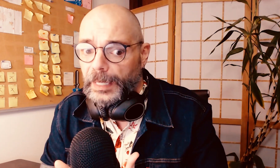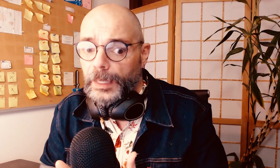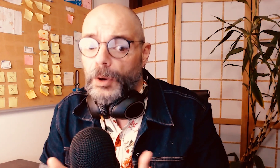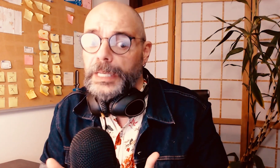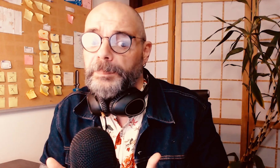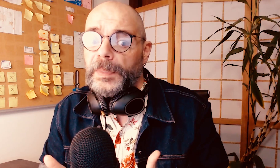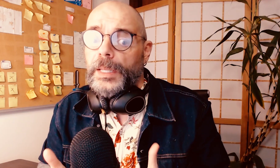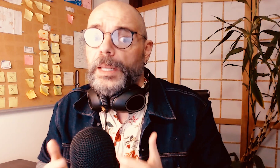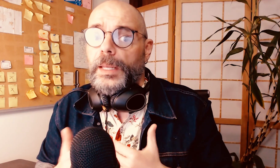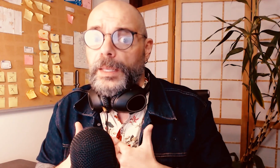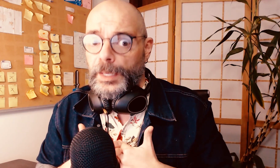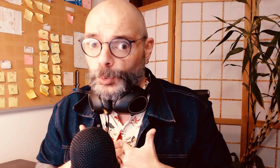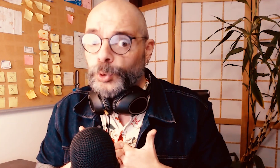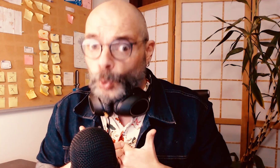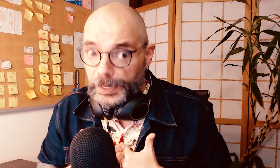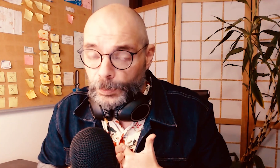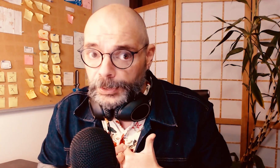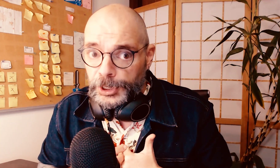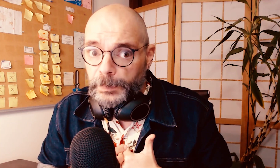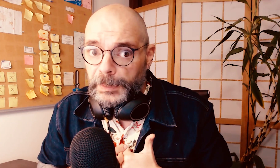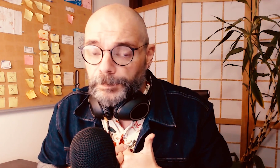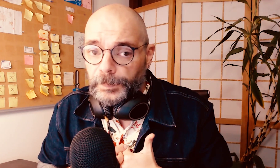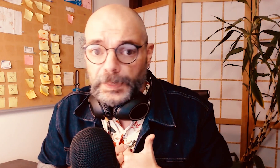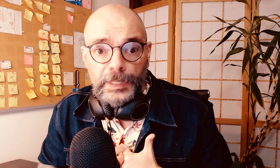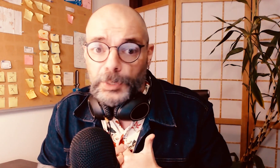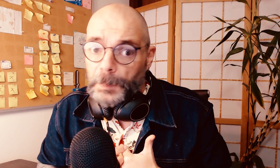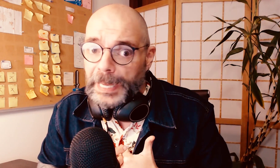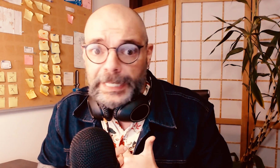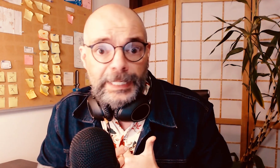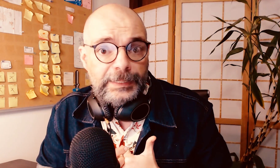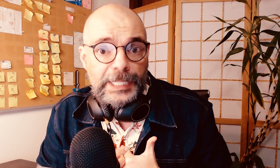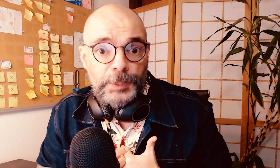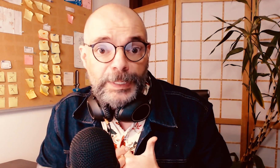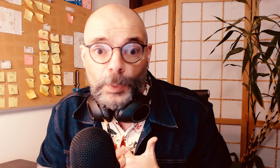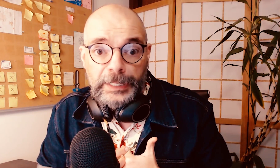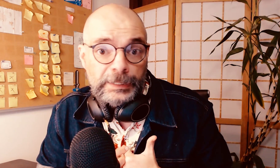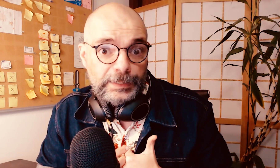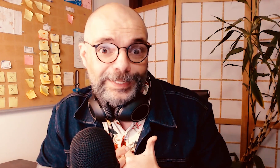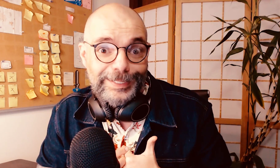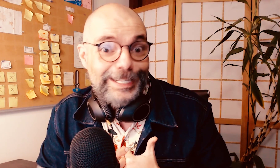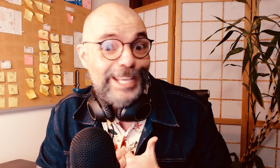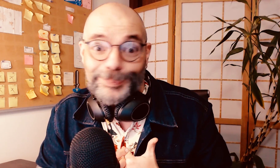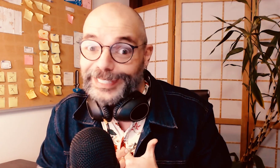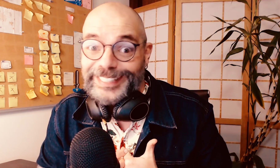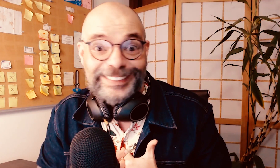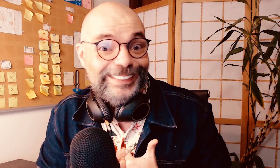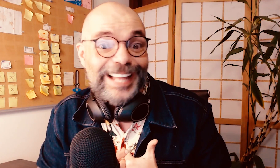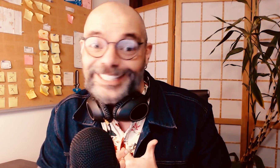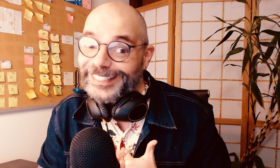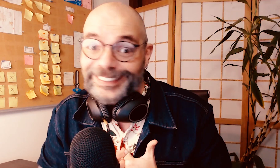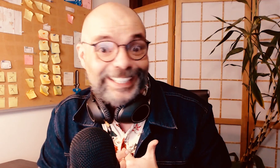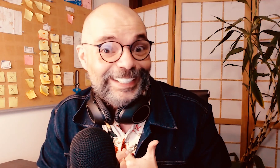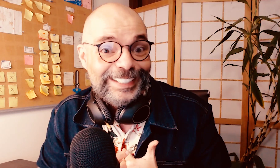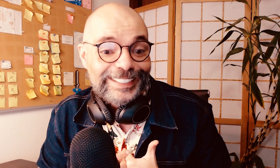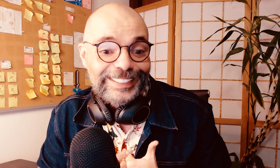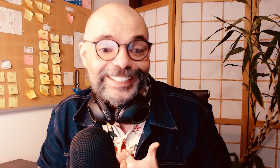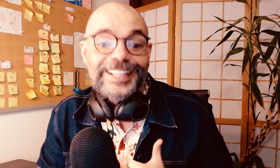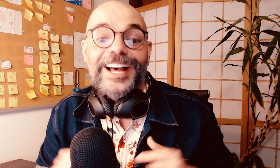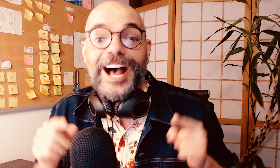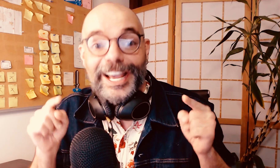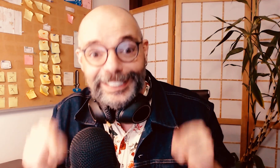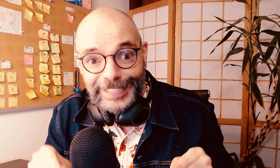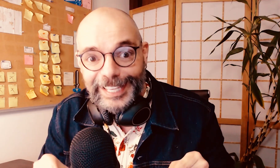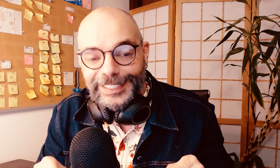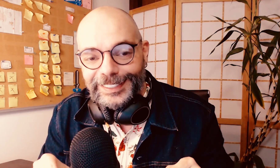Paraná. Olha, eu tô em Curitiba e eu não pagaria 7 bilhões nem por essa cidade inteira.